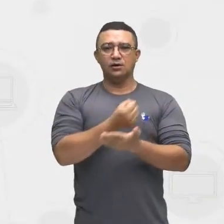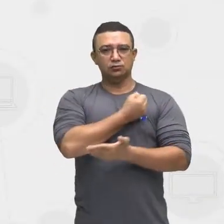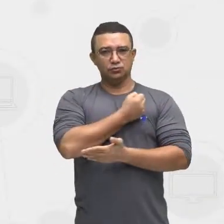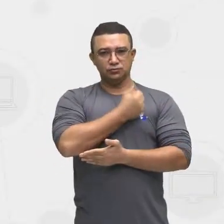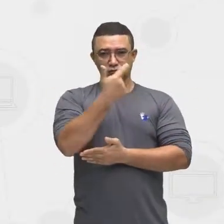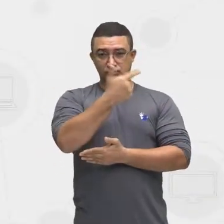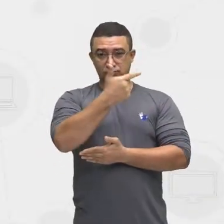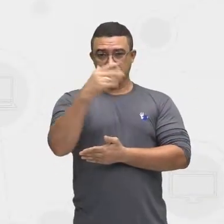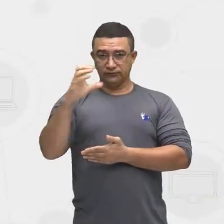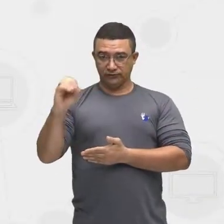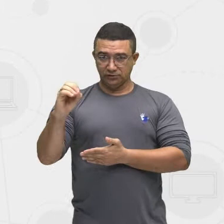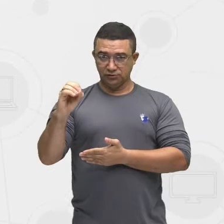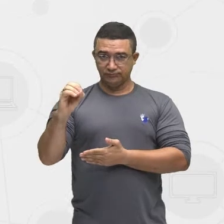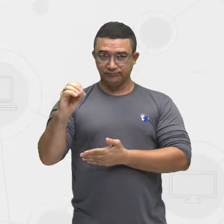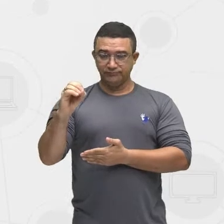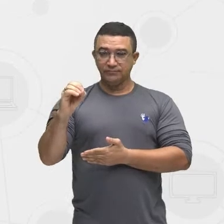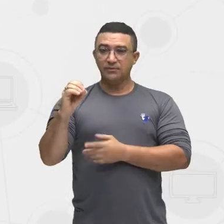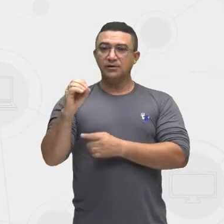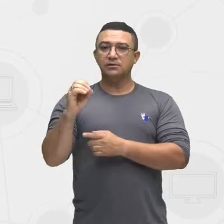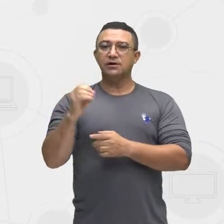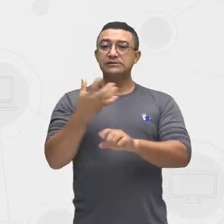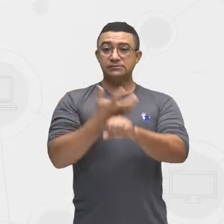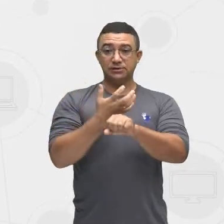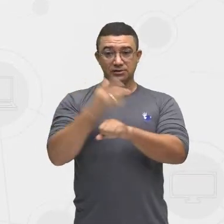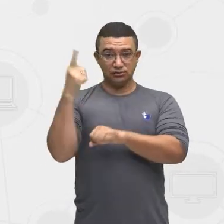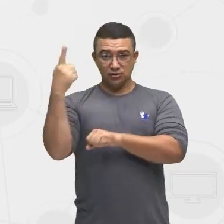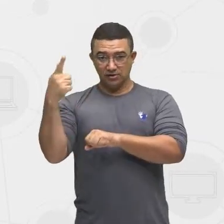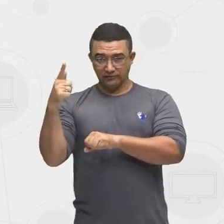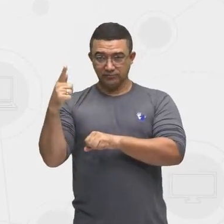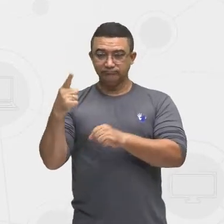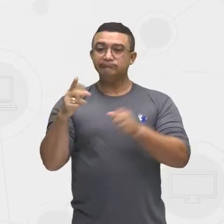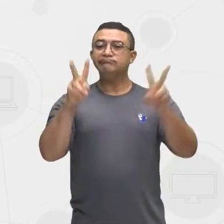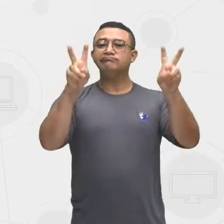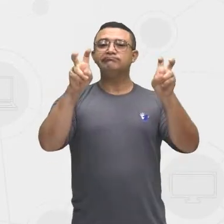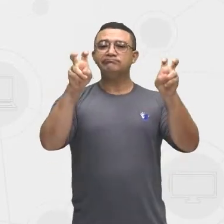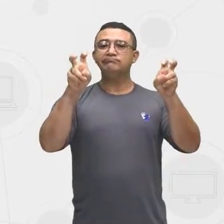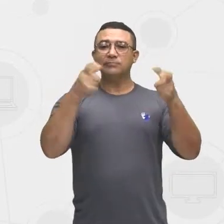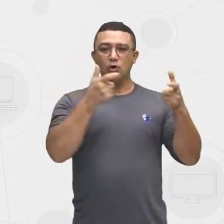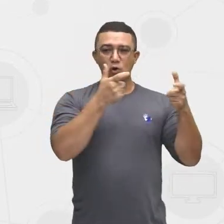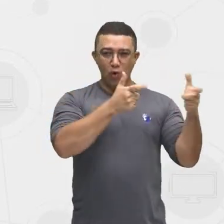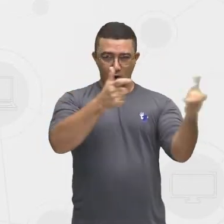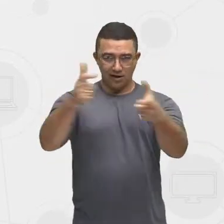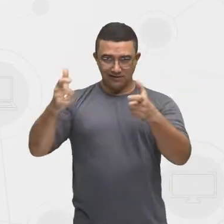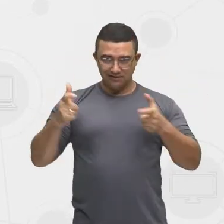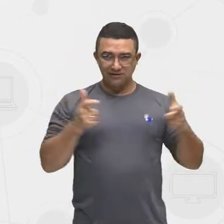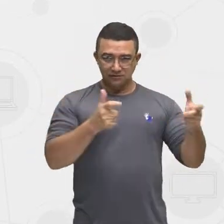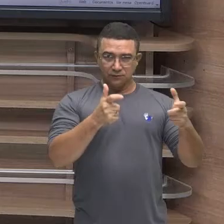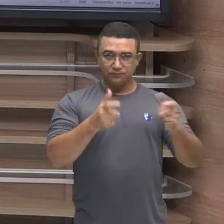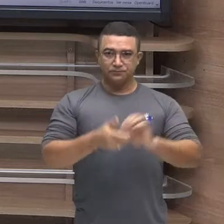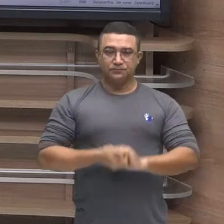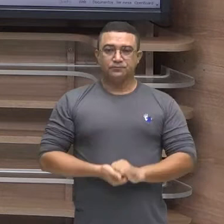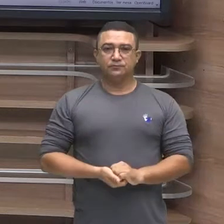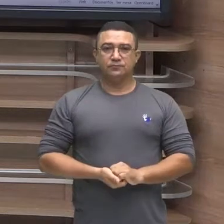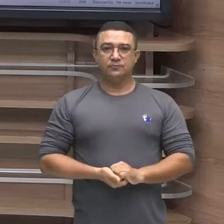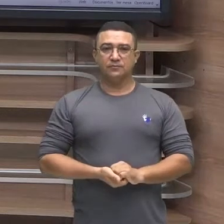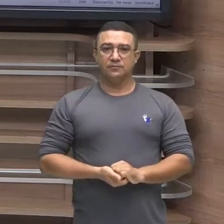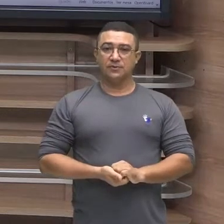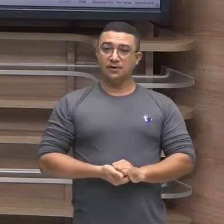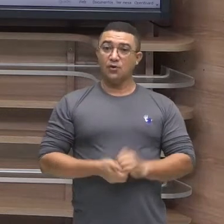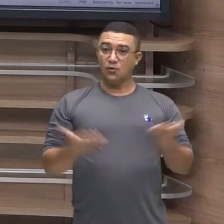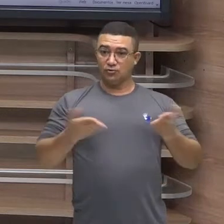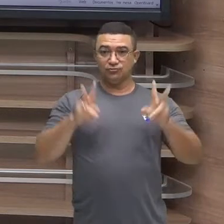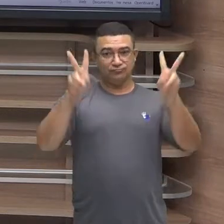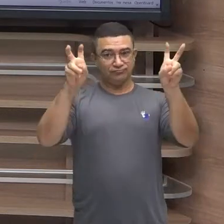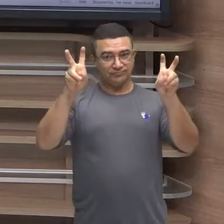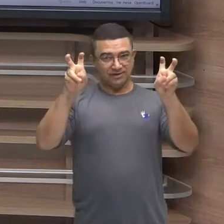número 220 e hoje nós vamos falar sobre localização, gente. Então, esse é o nosso tema